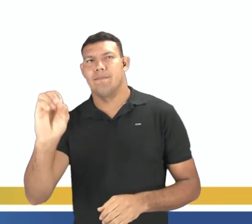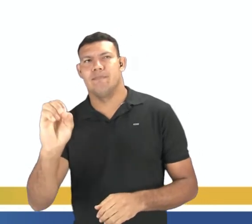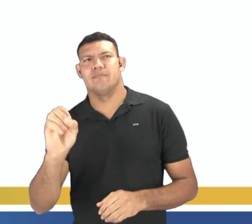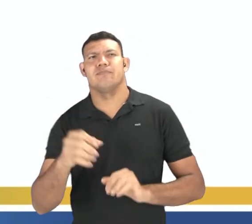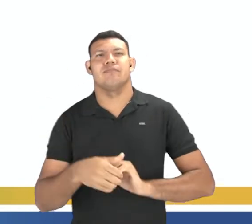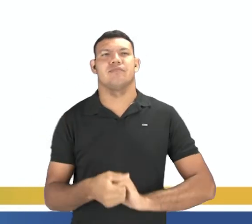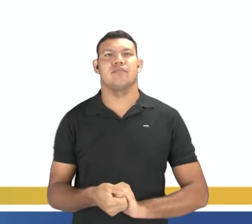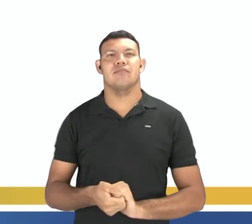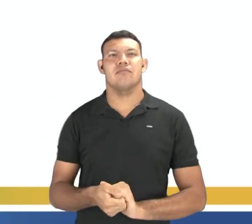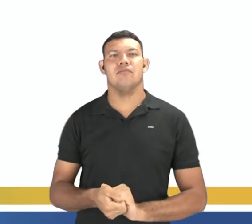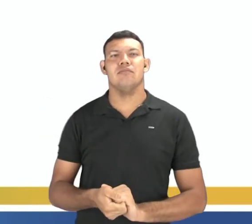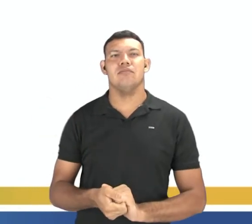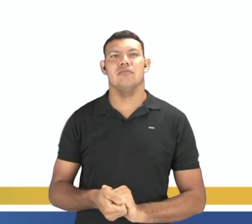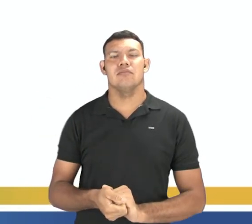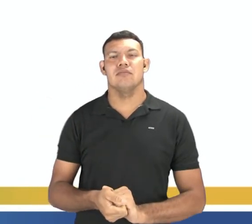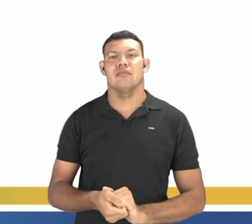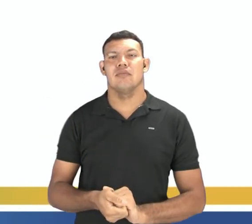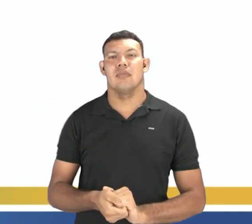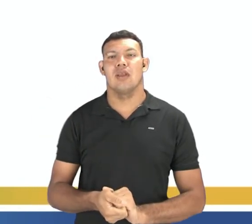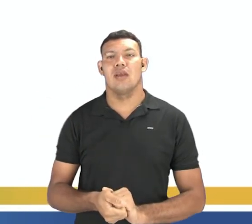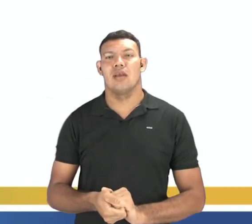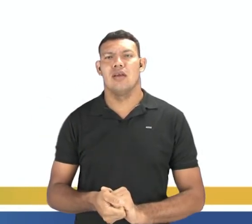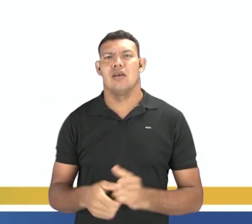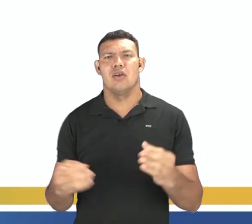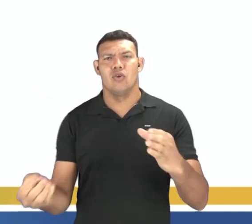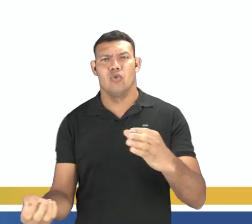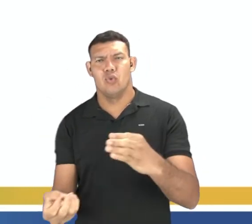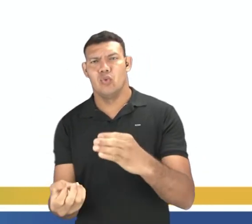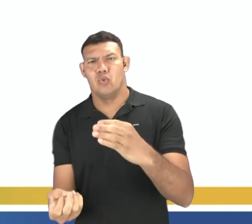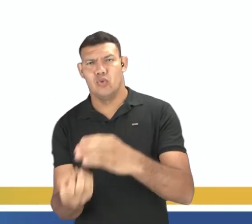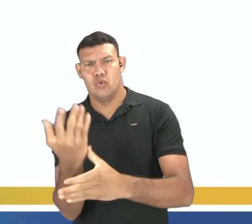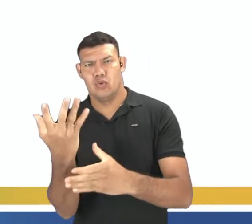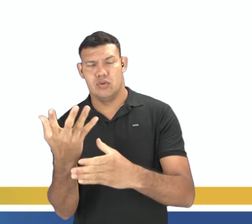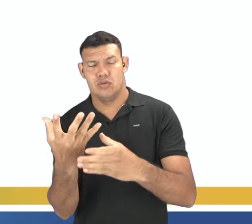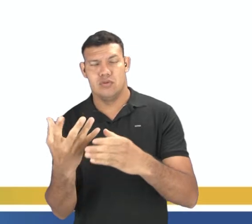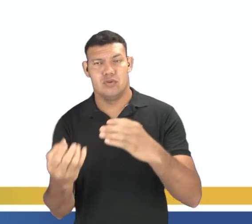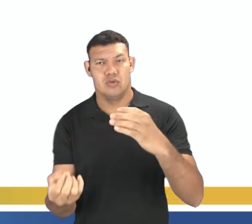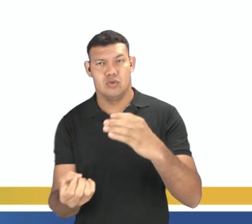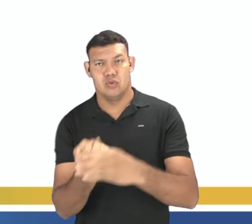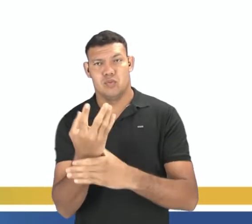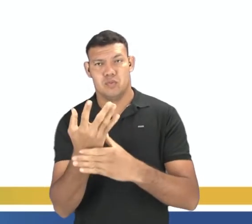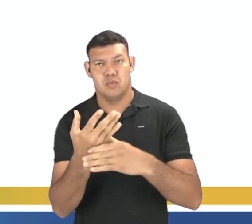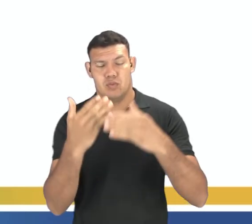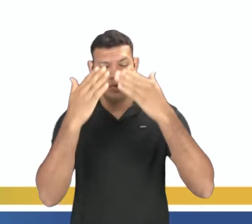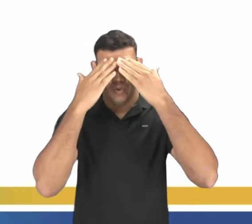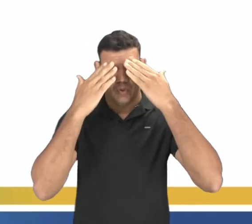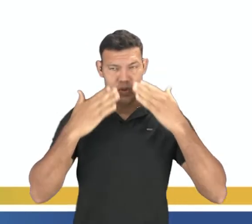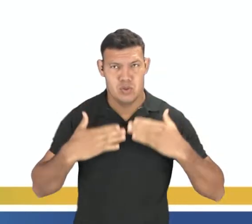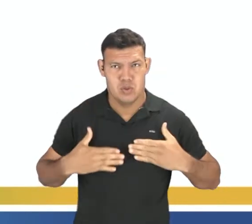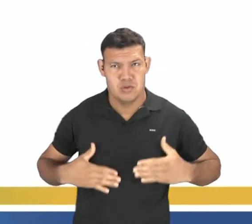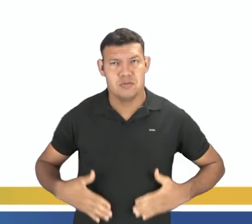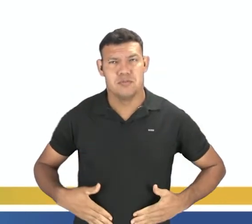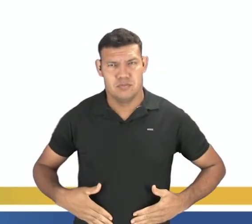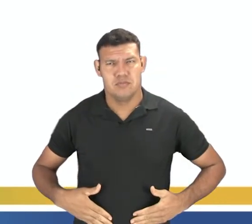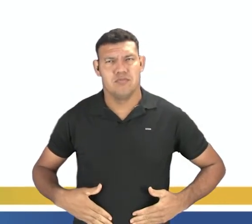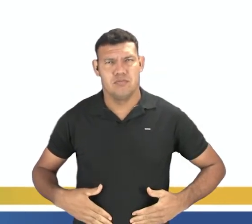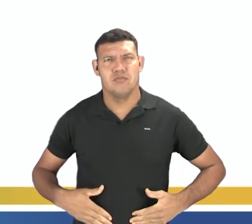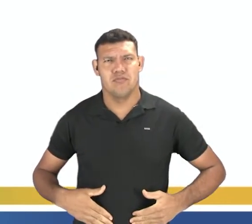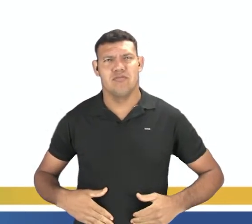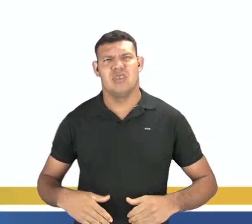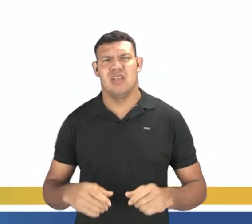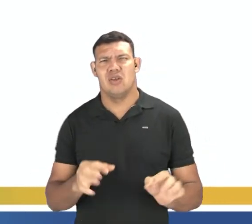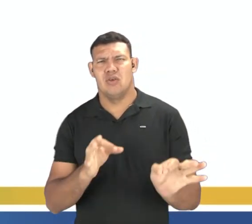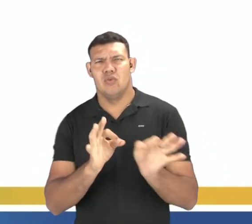Anexo embrionário. Então, na organogênese de alguns cordados, a partir dos folhetos embrionários, eles são